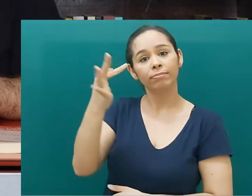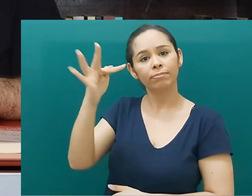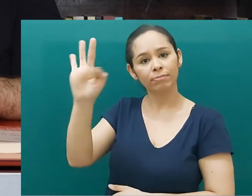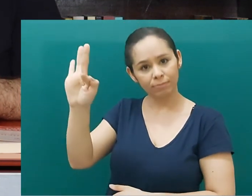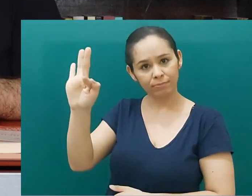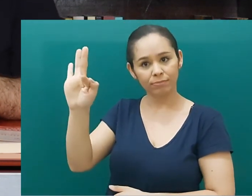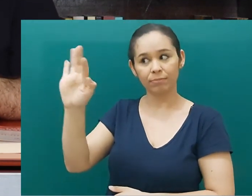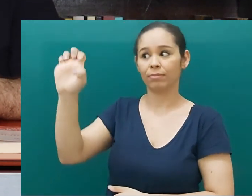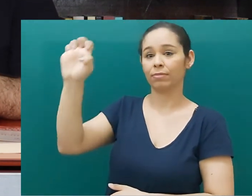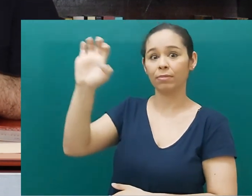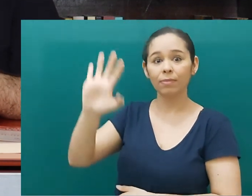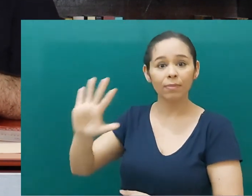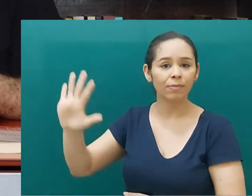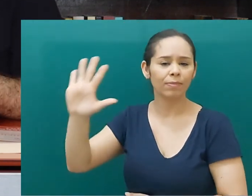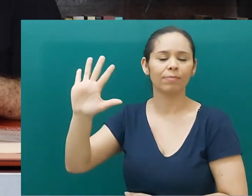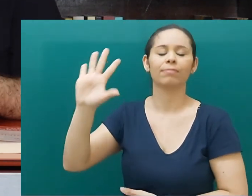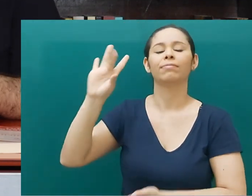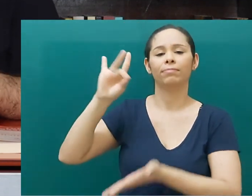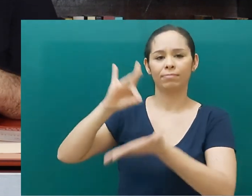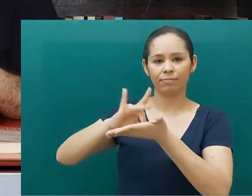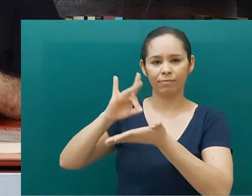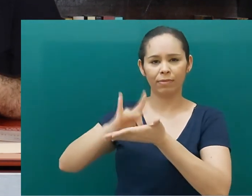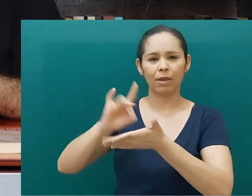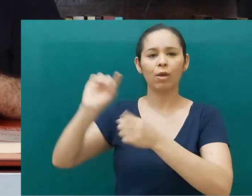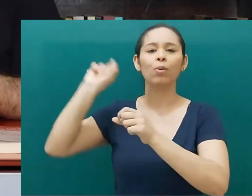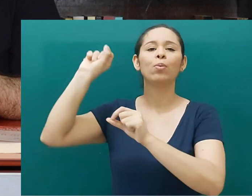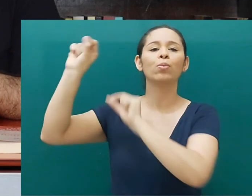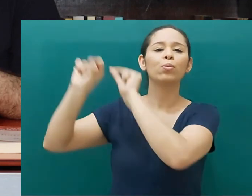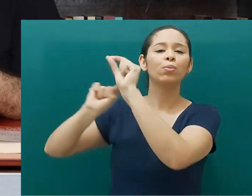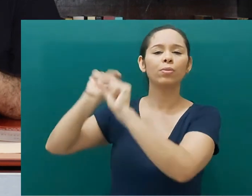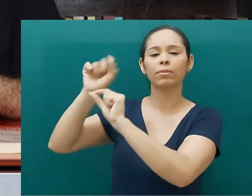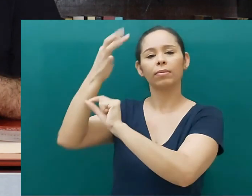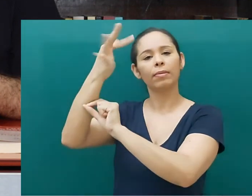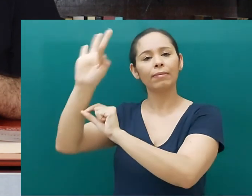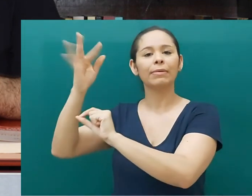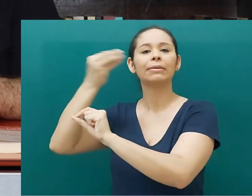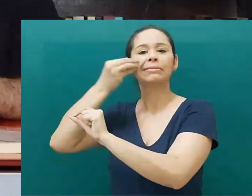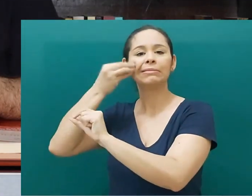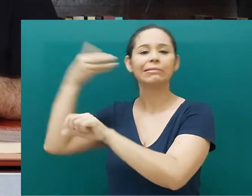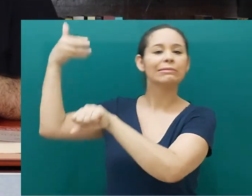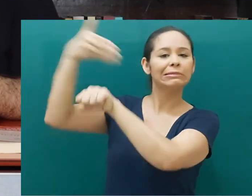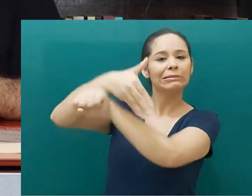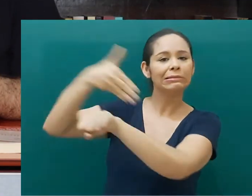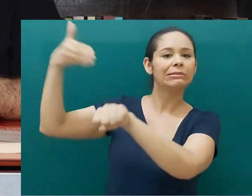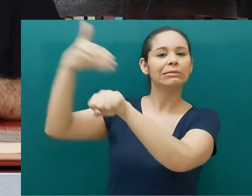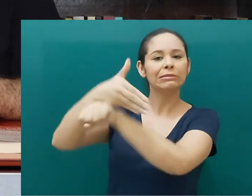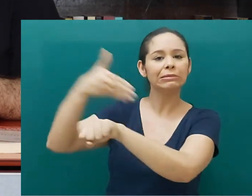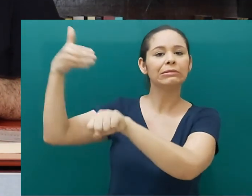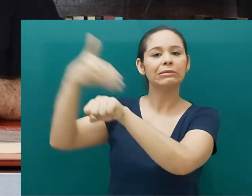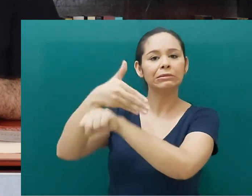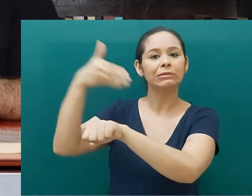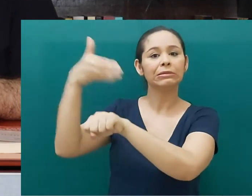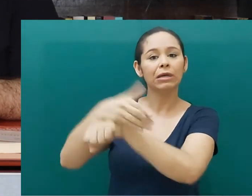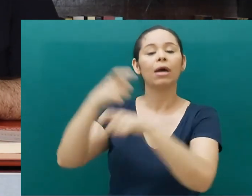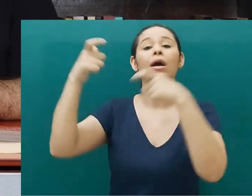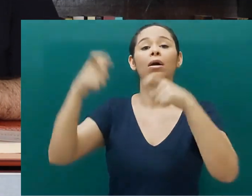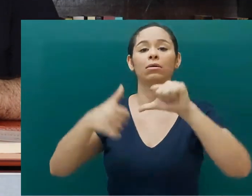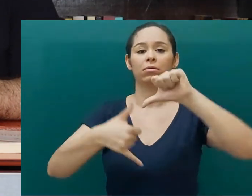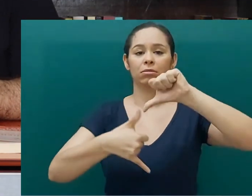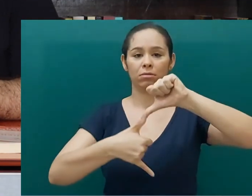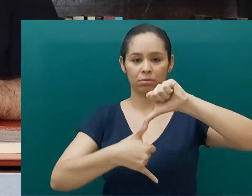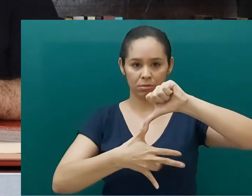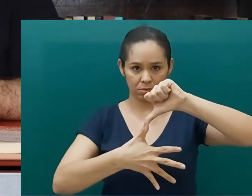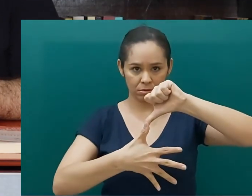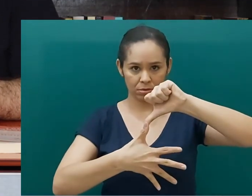França Equinocial, que na realidade foi um esforço, uma incursão na parte norte da América do Sul,